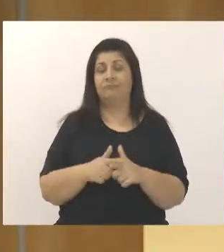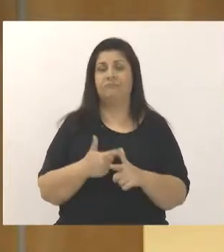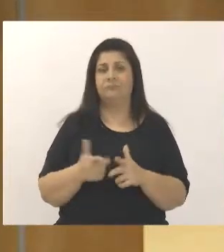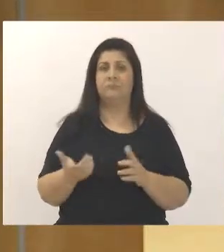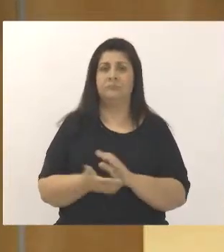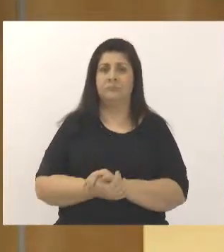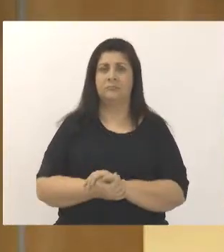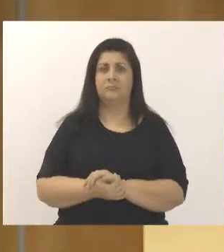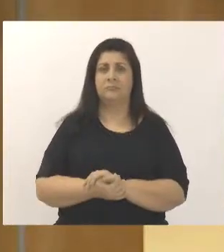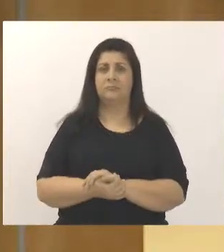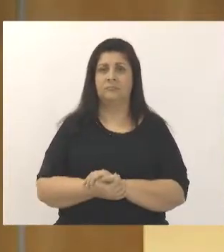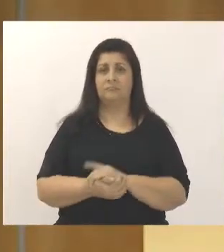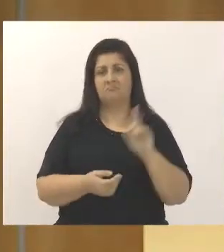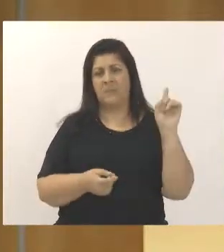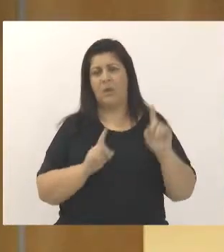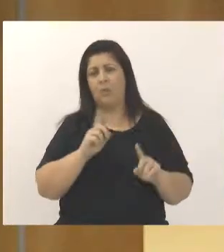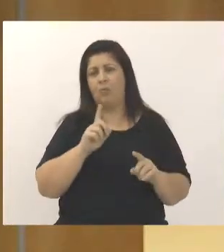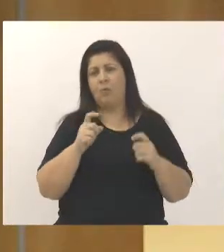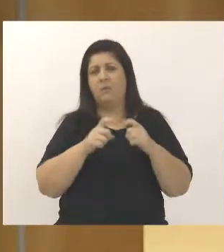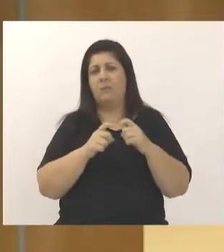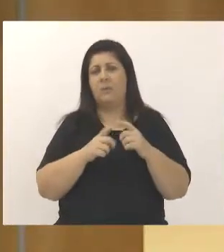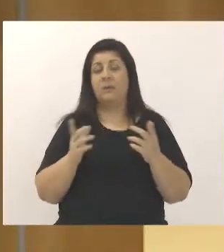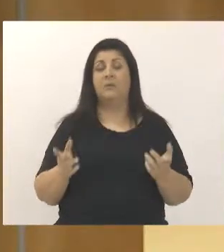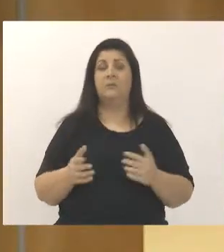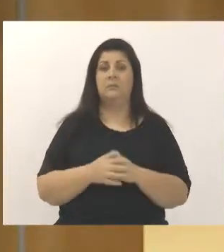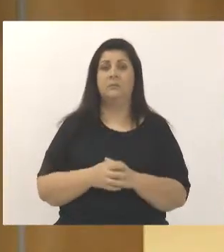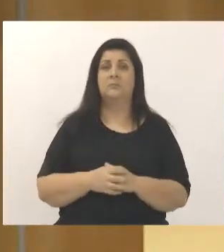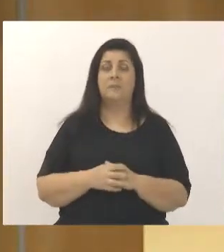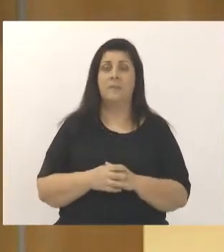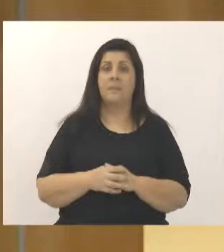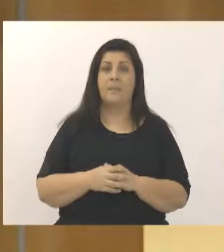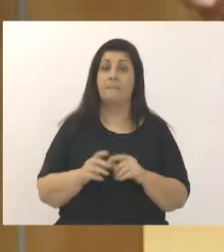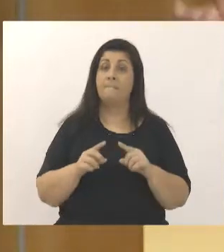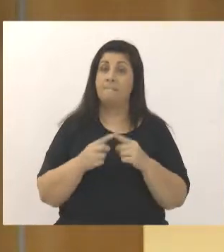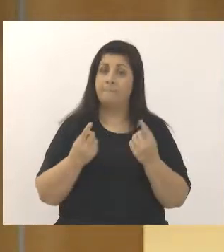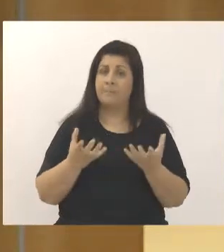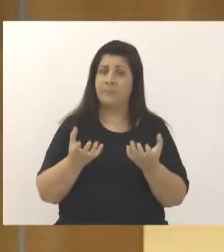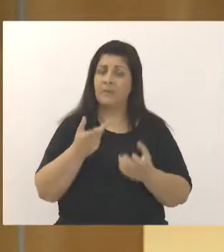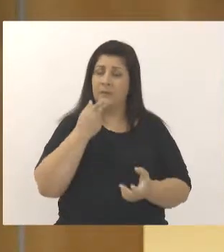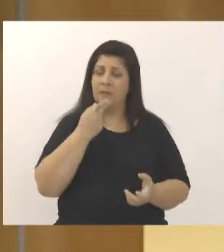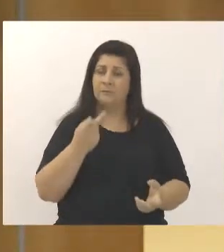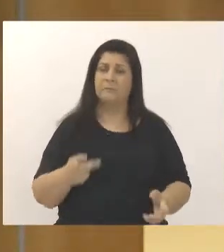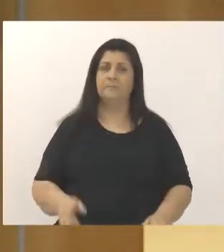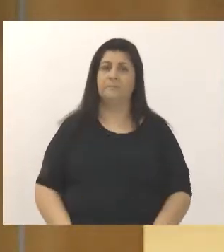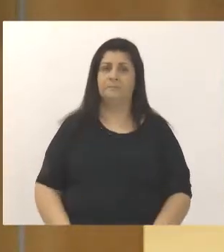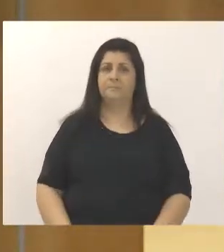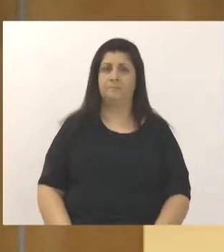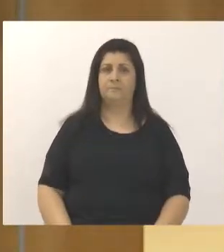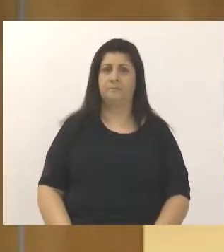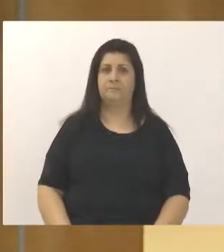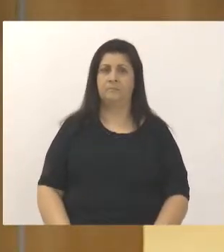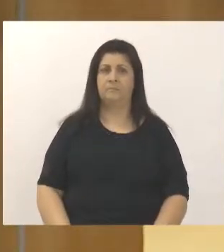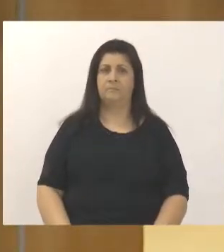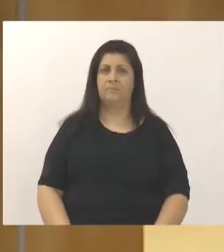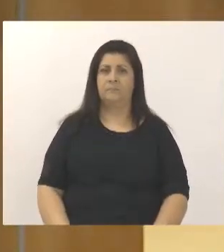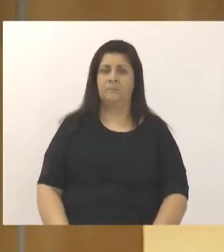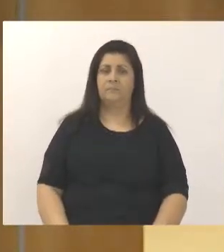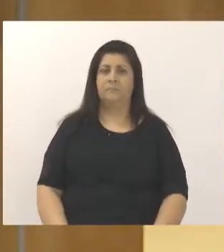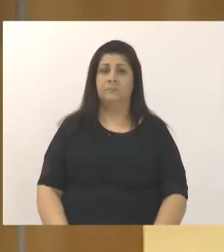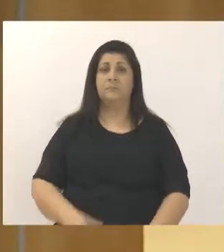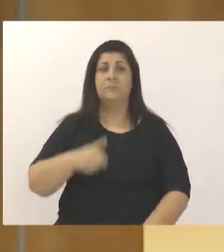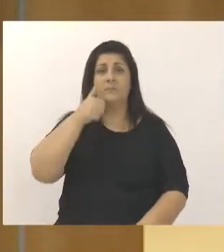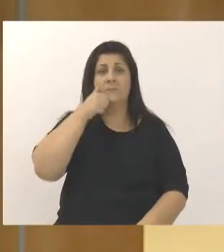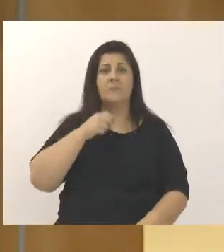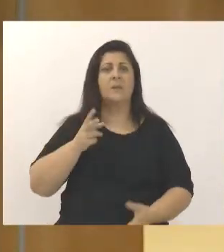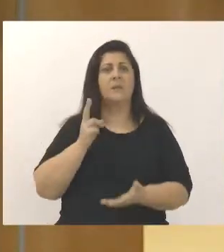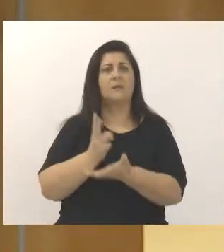eu não sou médico, não sou especialista da área, mas quero dizer que as mulheres